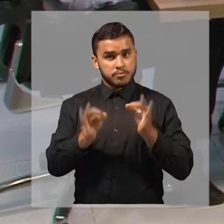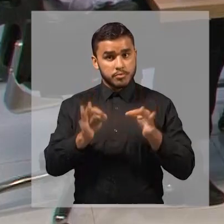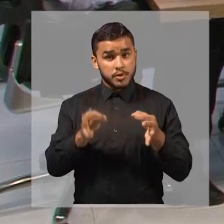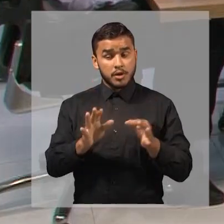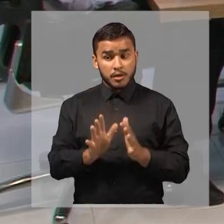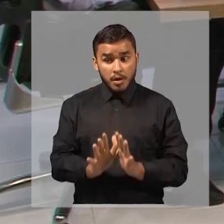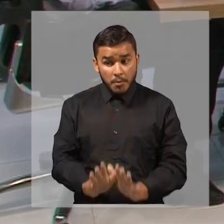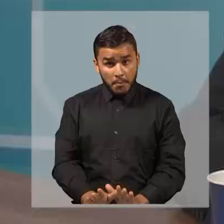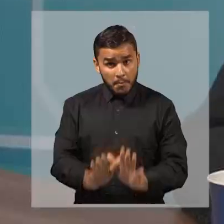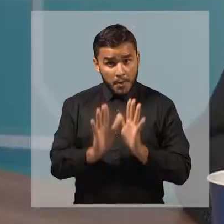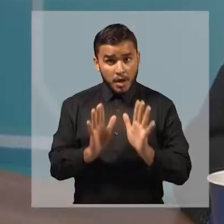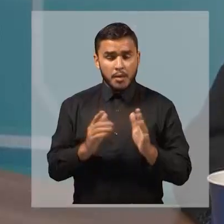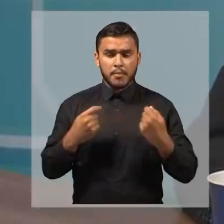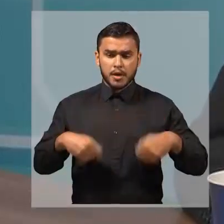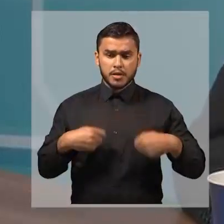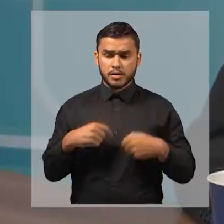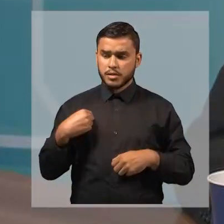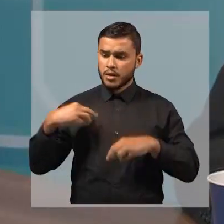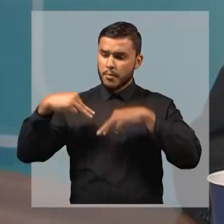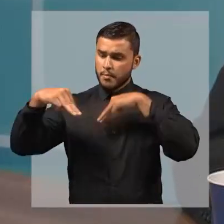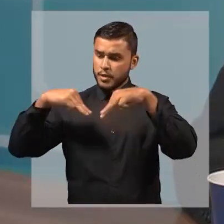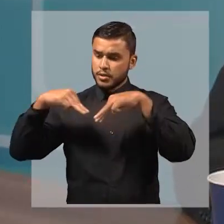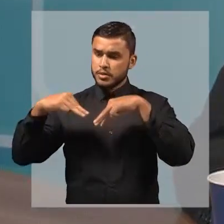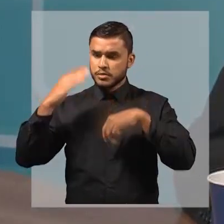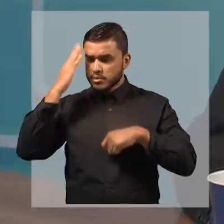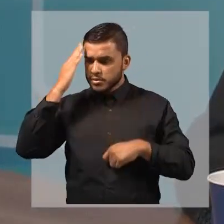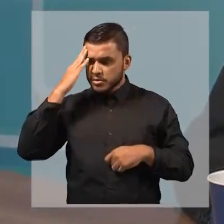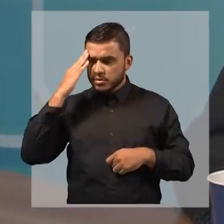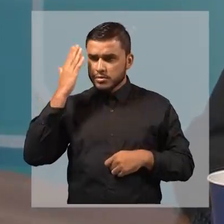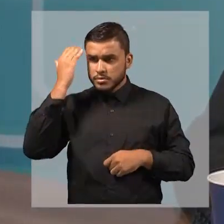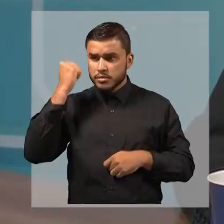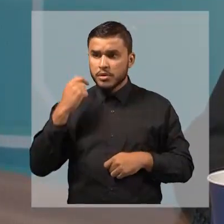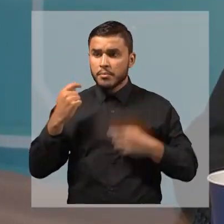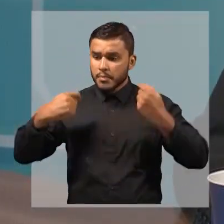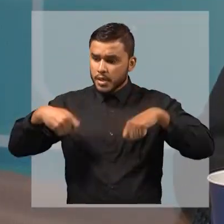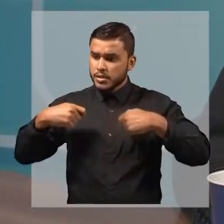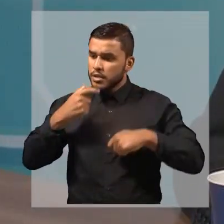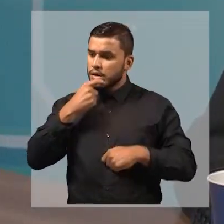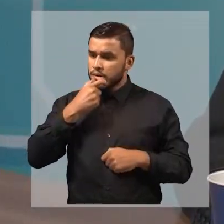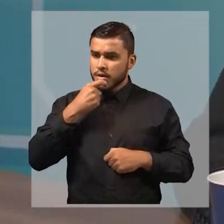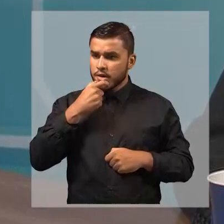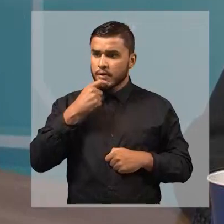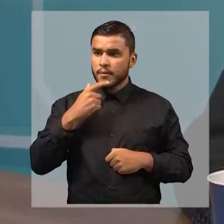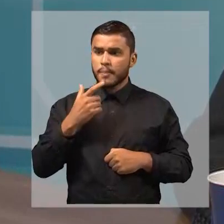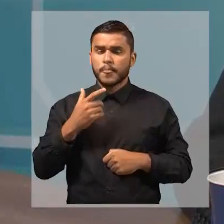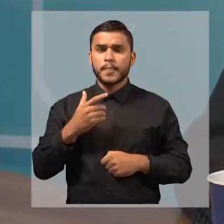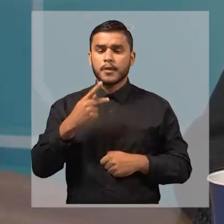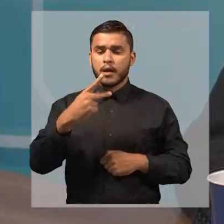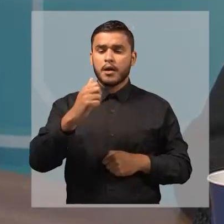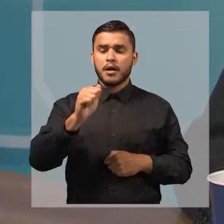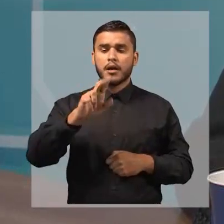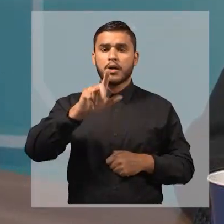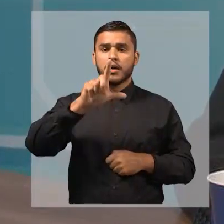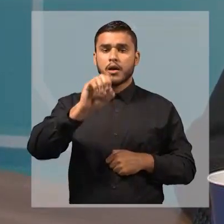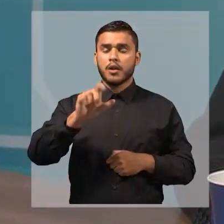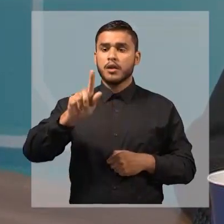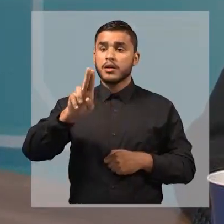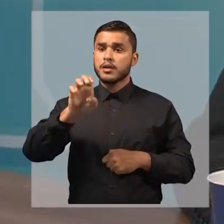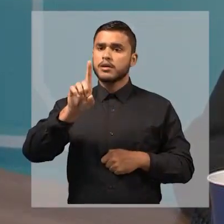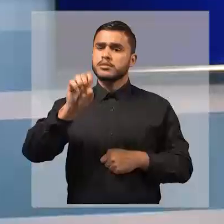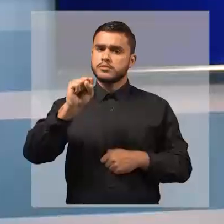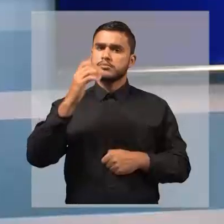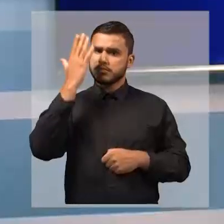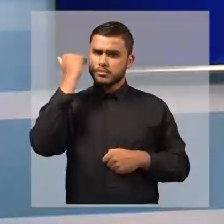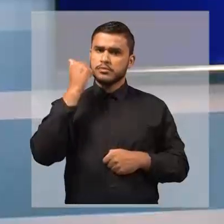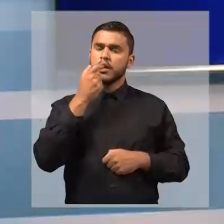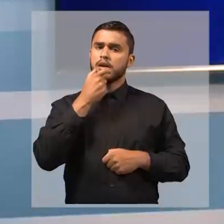de autonomia, de demonstrar. Claro. Mas o ministro tem que se entender, e é o ministro das Relações Exteriores. O Paulo Guedes falou em inglês,